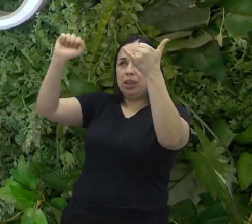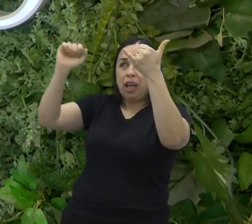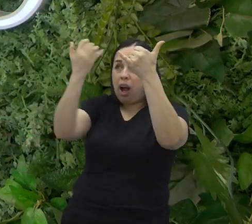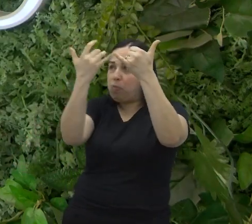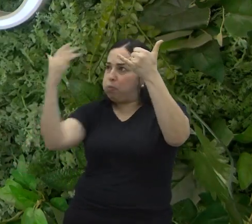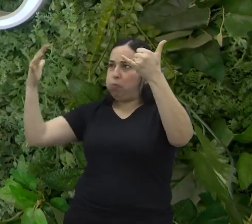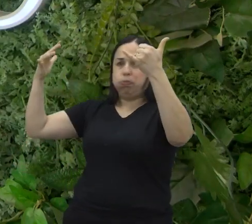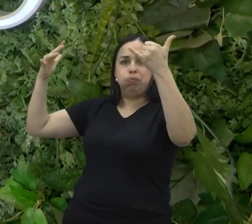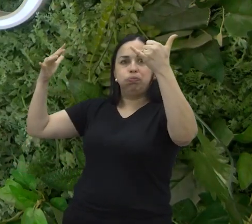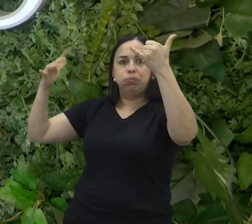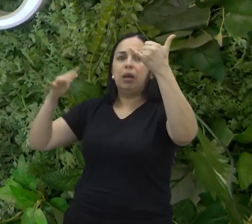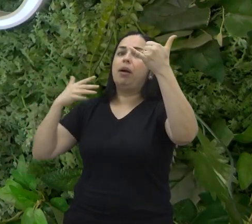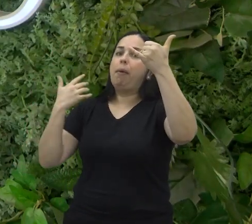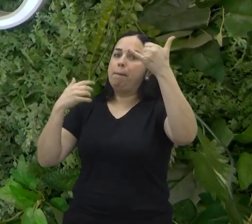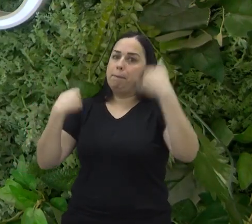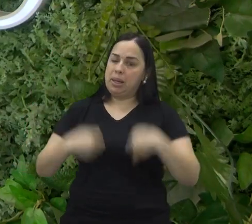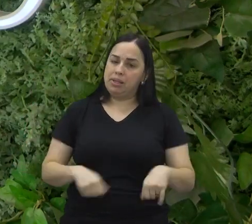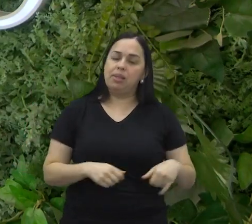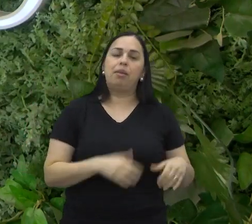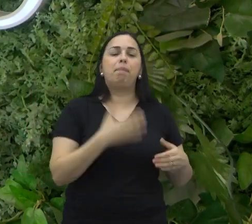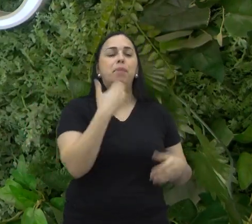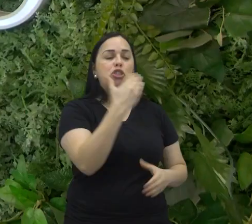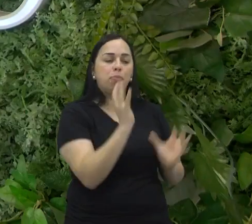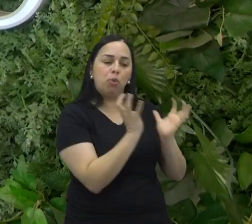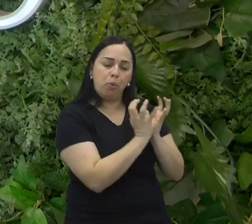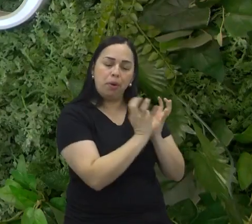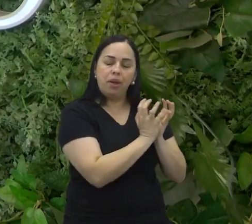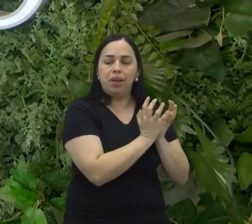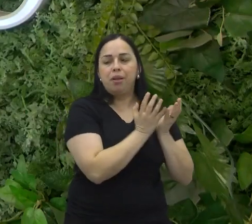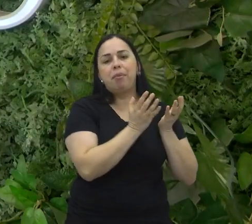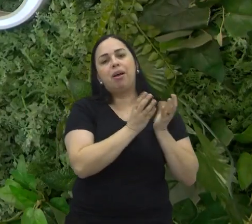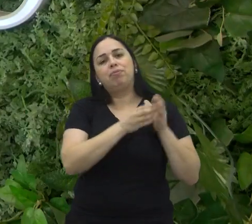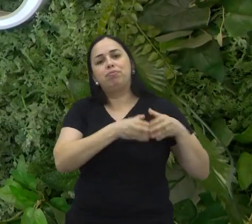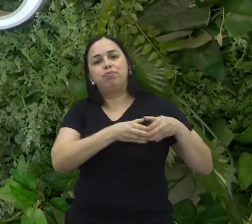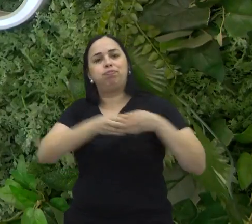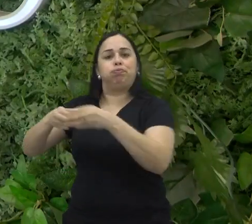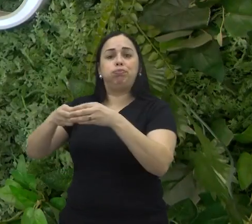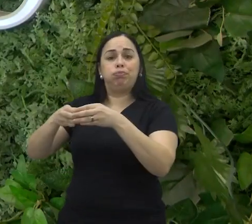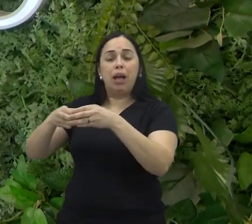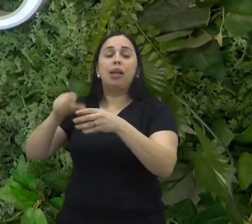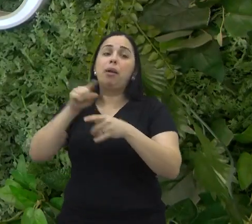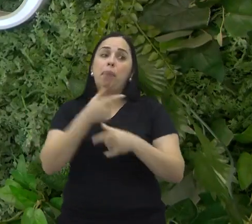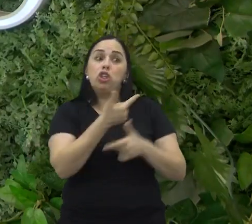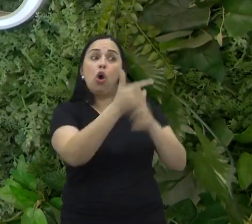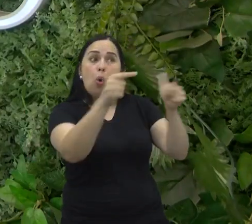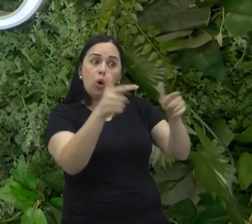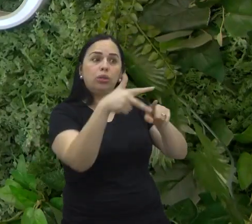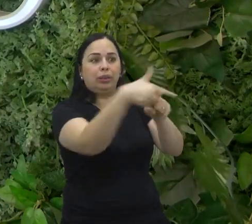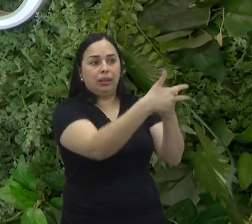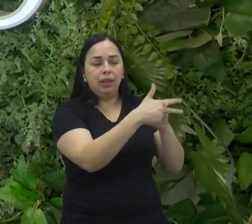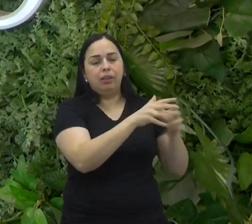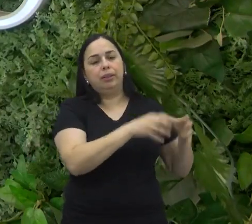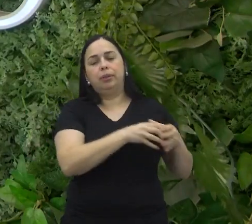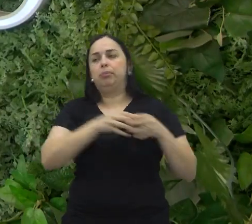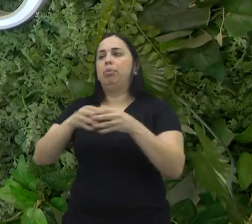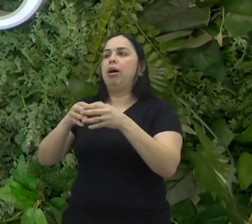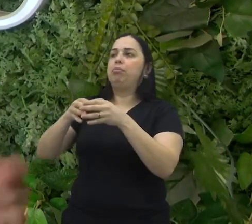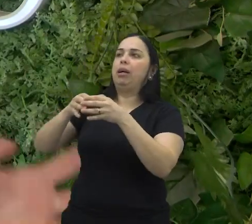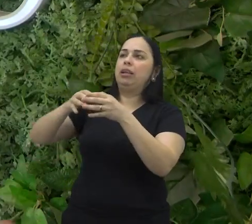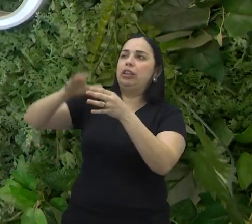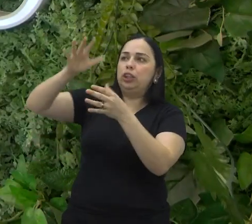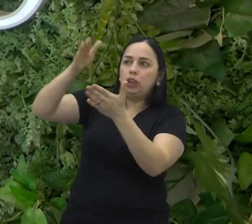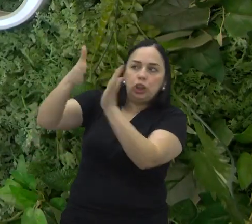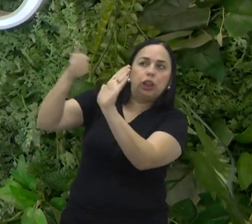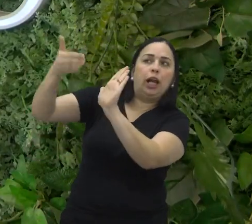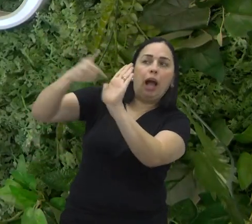e gera um curto-circuito, um desligamento, é necessário deslocar uma equipe até o local, né, que poderia estar fazendo um serviço de manutenção preventiva, por exemplo,